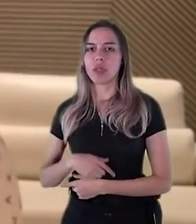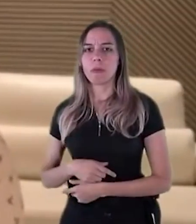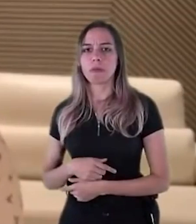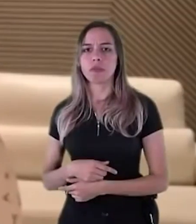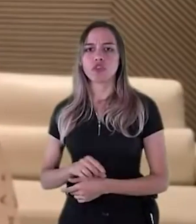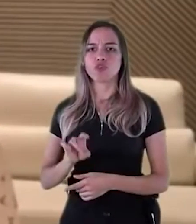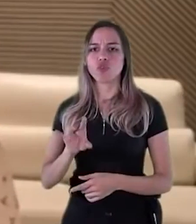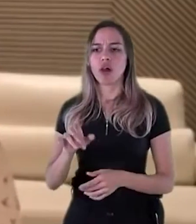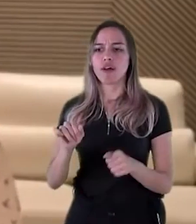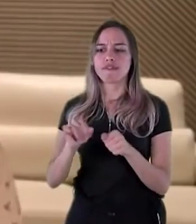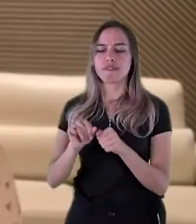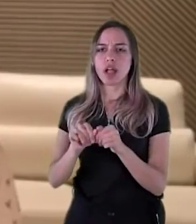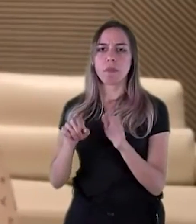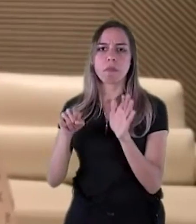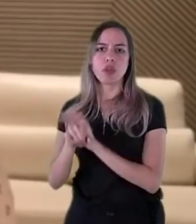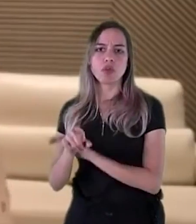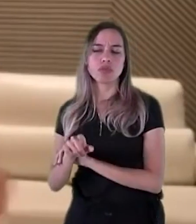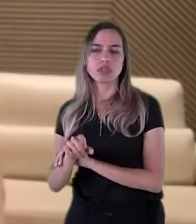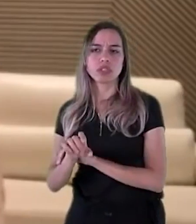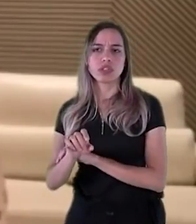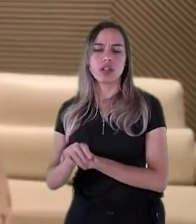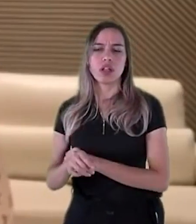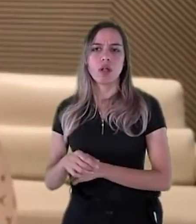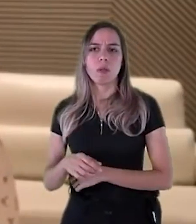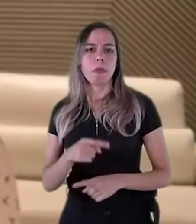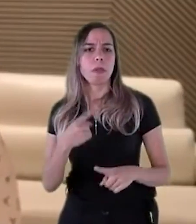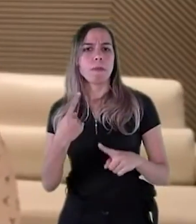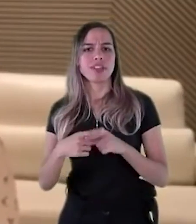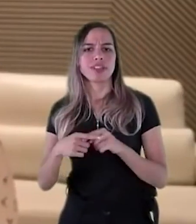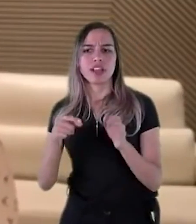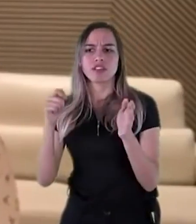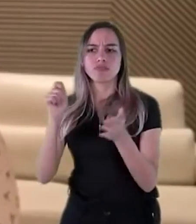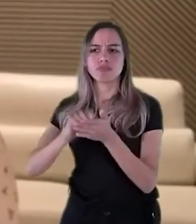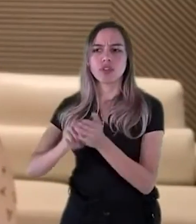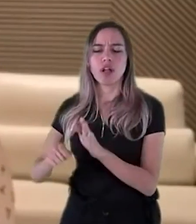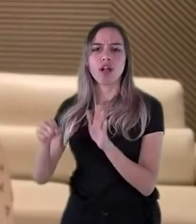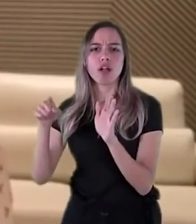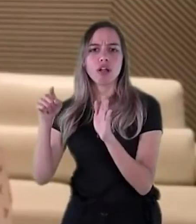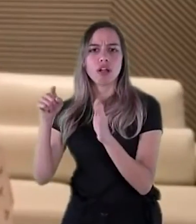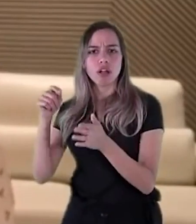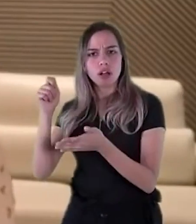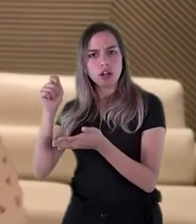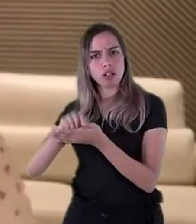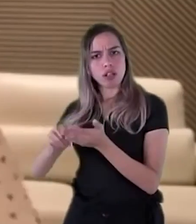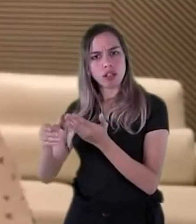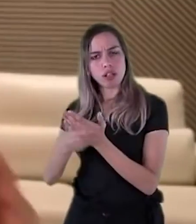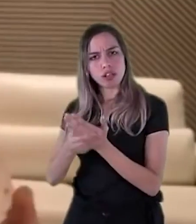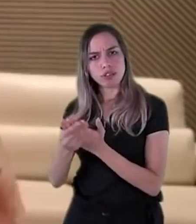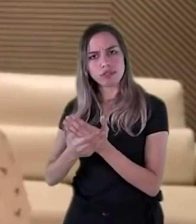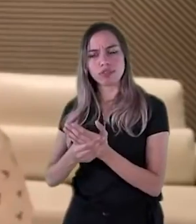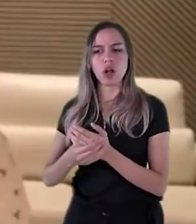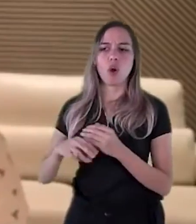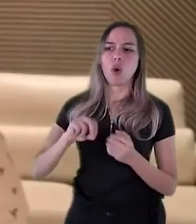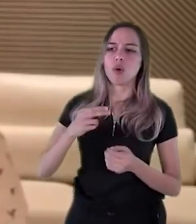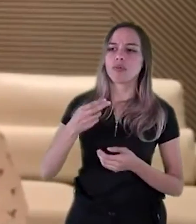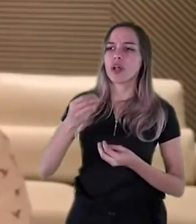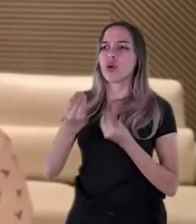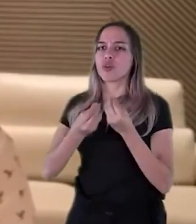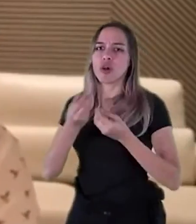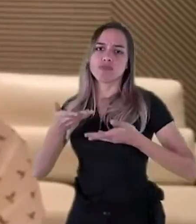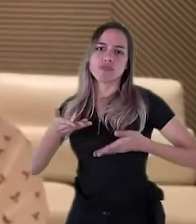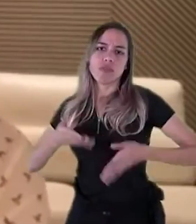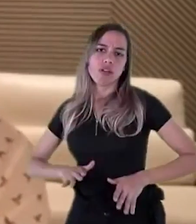livro? Bem, se eu soubesse, eu não teria escrito. A começar, se eu respondesse honestamente a pergunta é essa. como nasceu o livro? Pronto. E são só duas perguntas